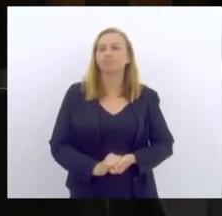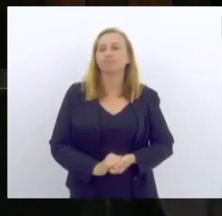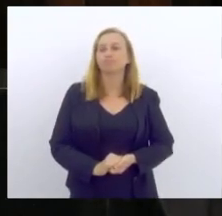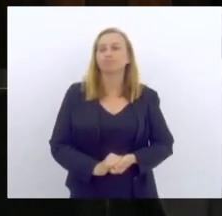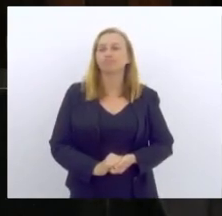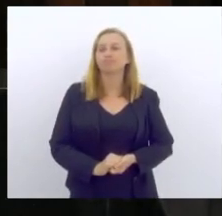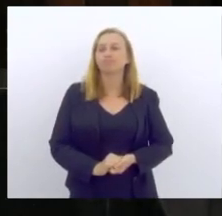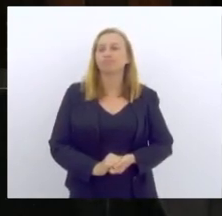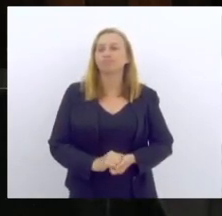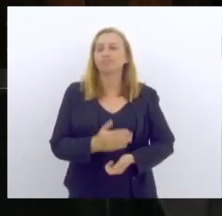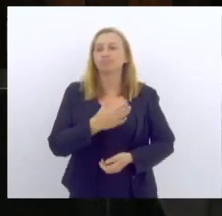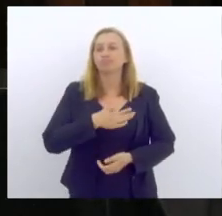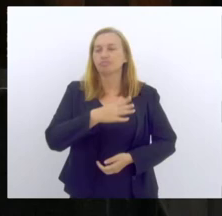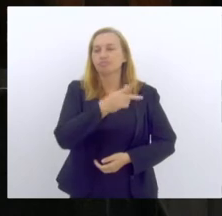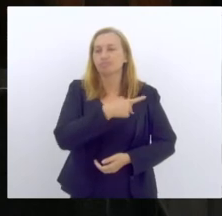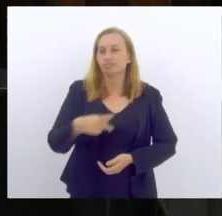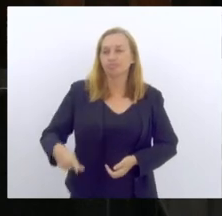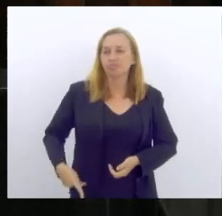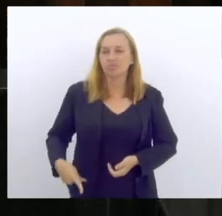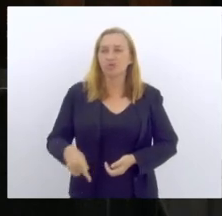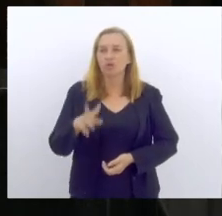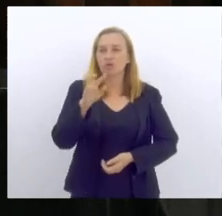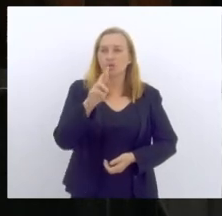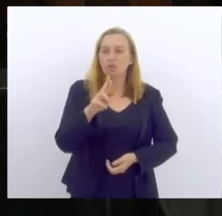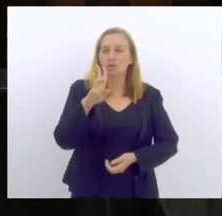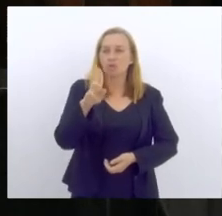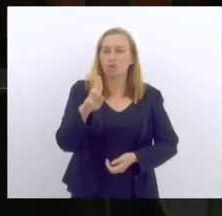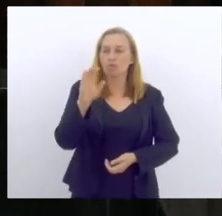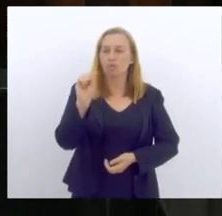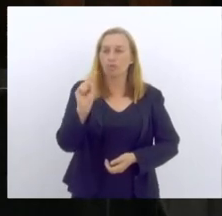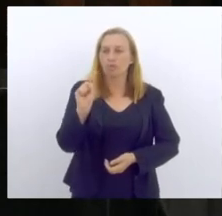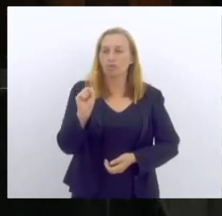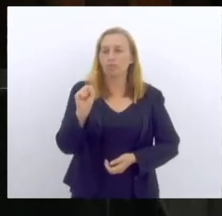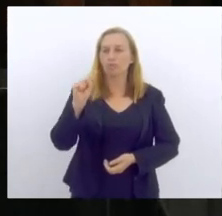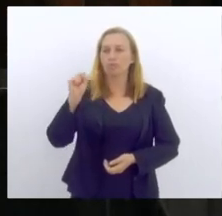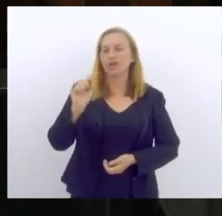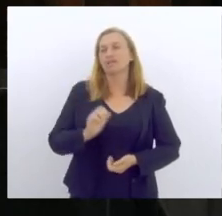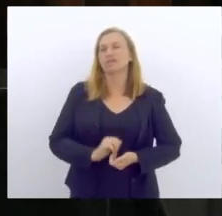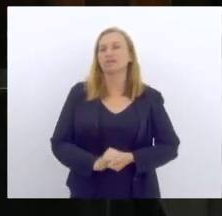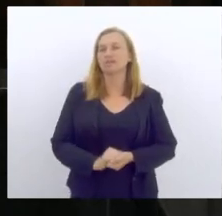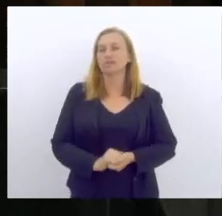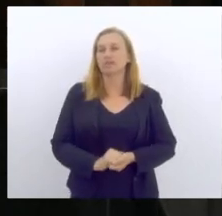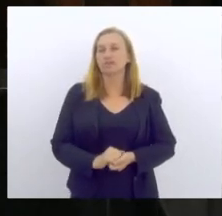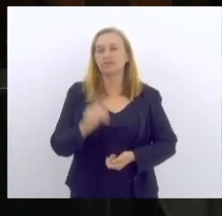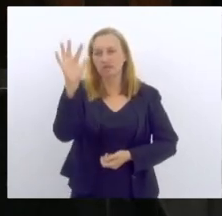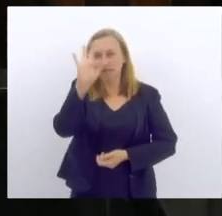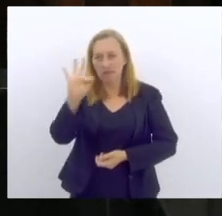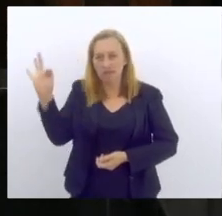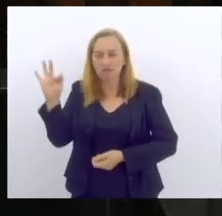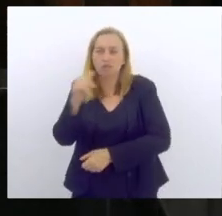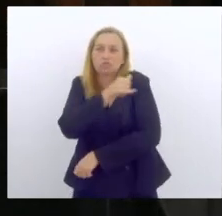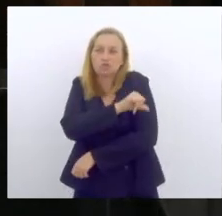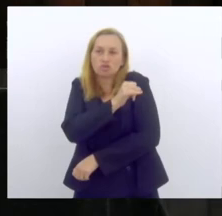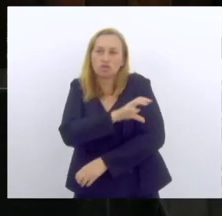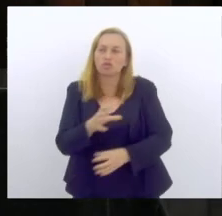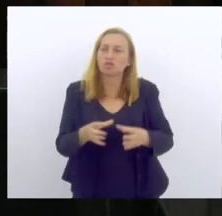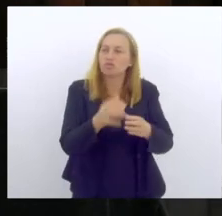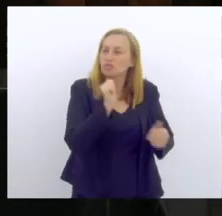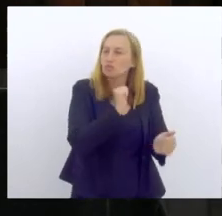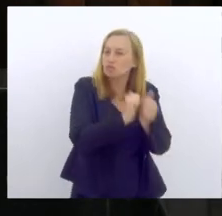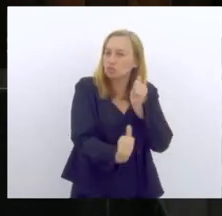meu presidente Rubens Lopes presidente da Federação do Rio de Janeiro de futebol do Rio de Janeiro